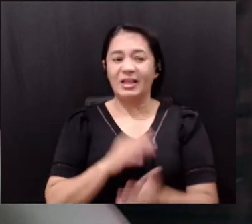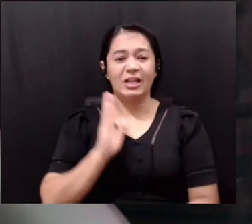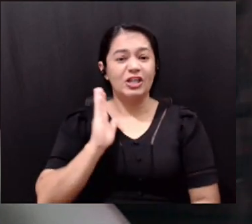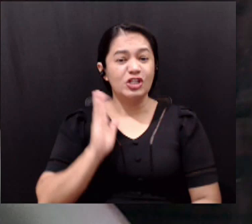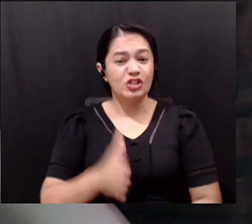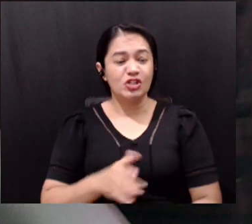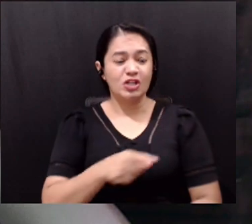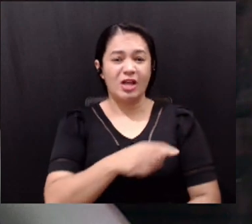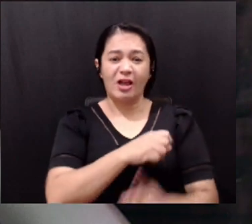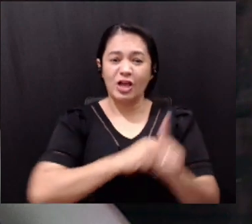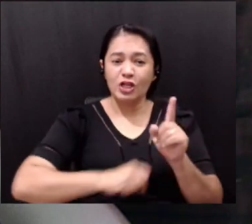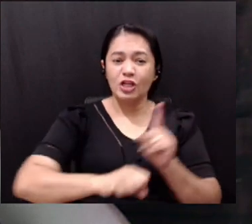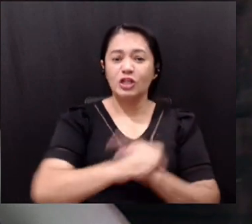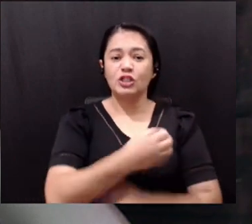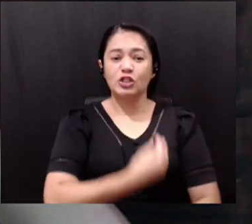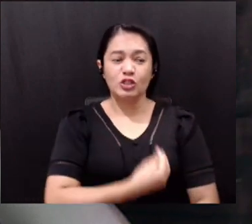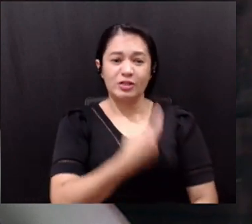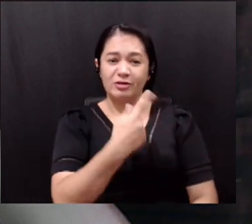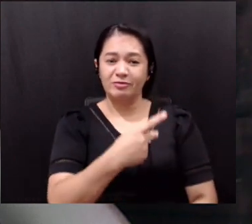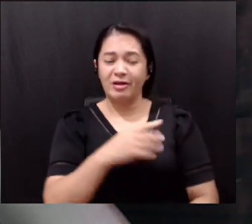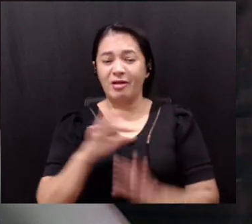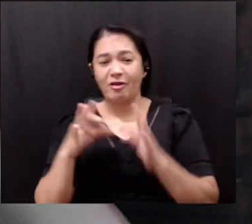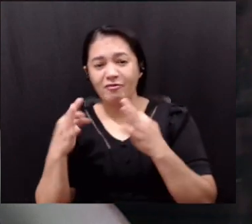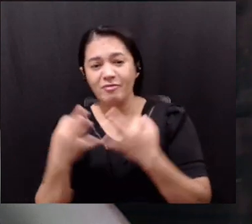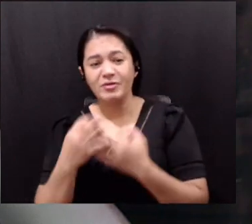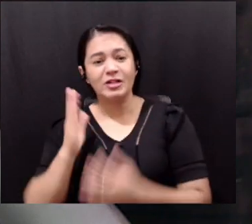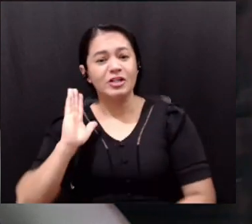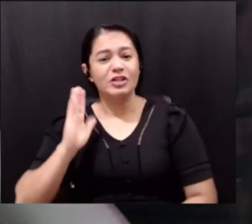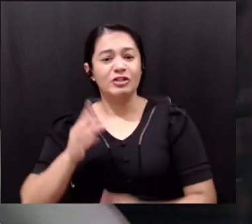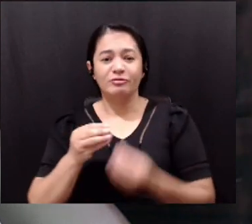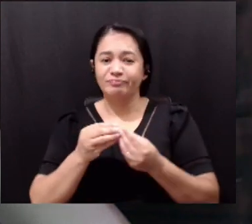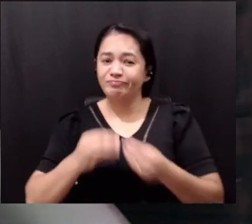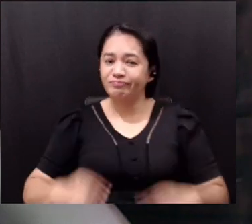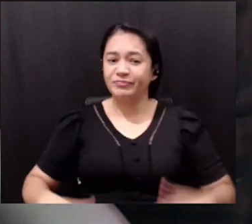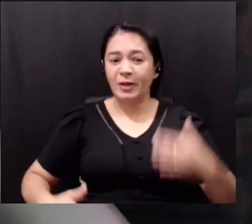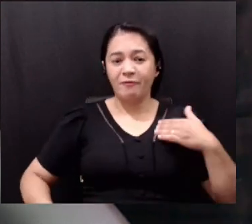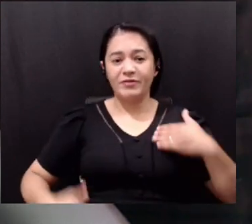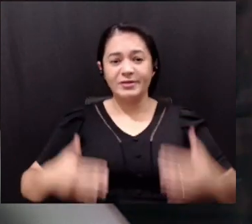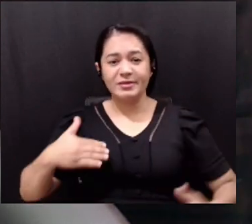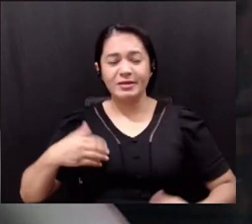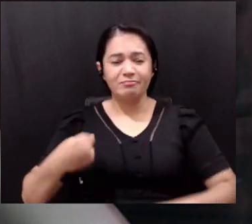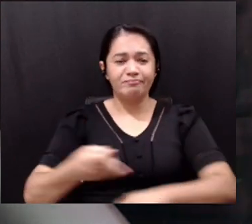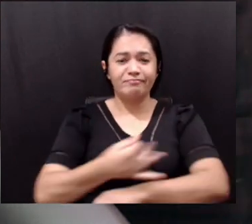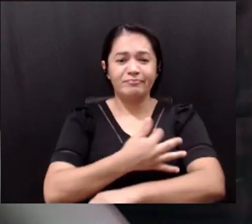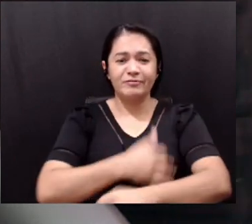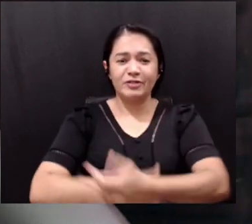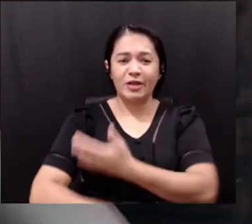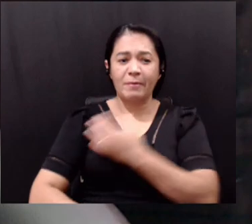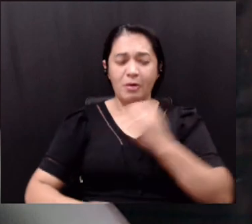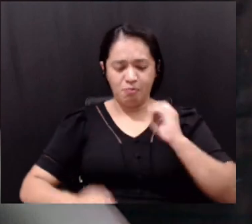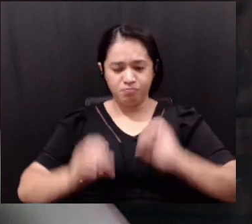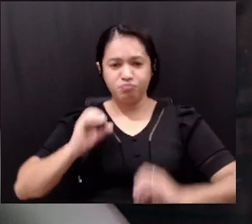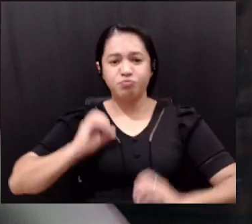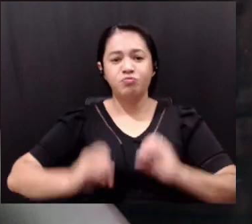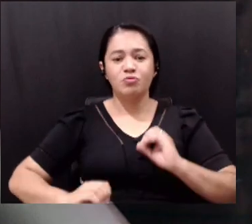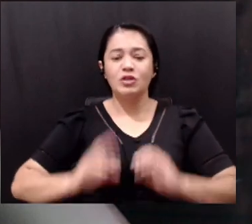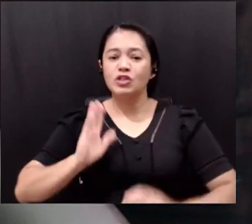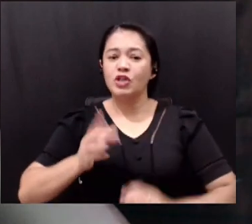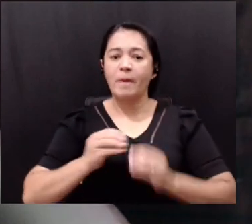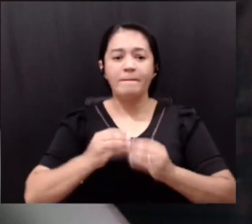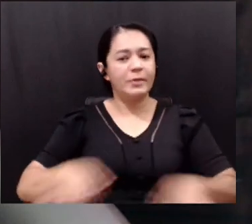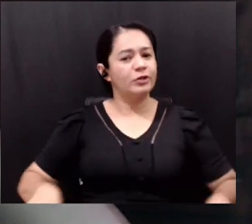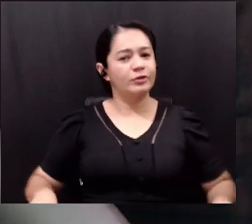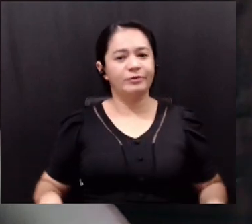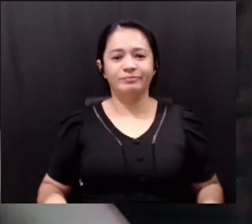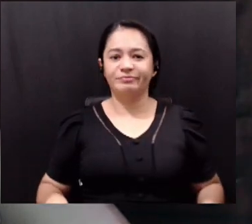vida familiar, fisicamente, emocionalmente, biologicamente. Então, chega uma hora que literalmente o